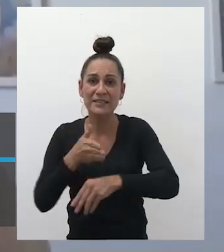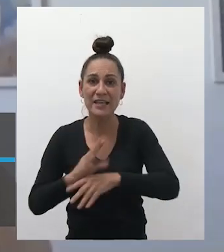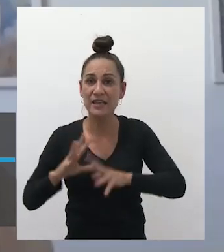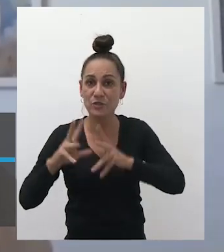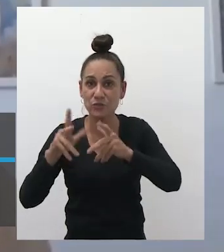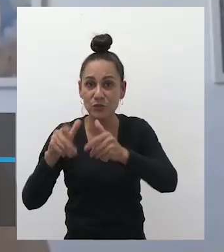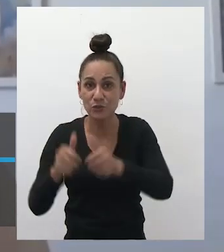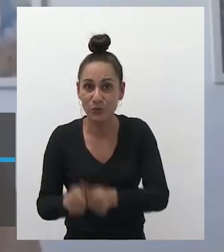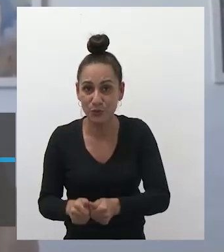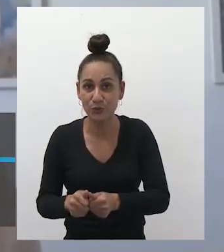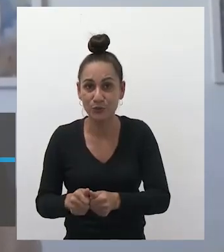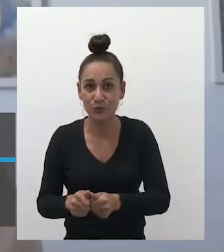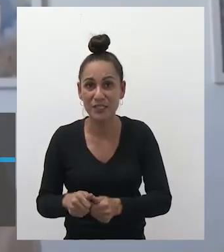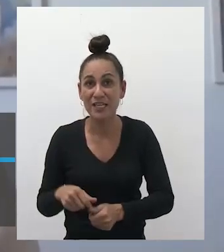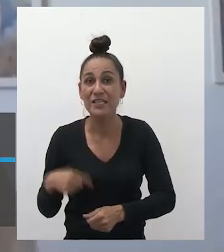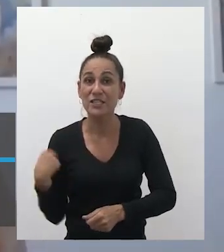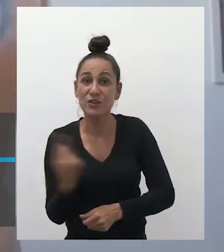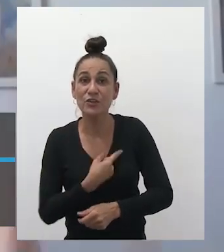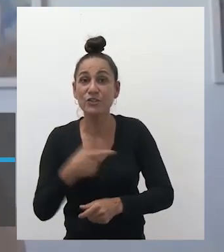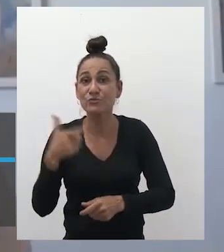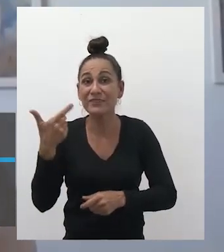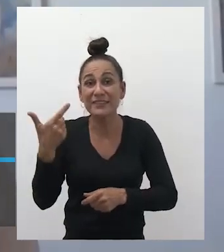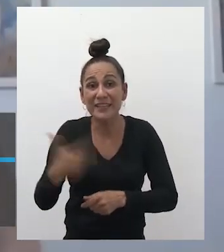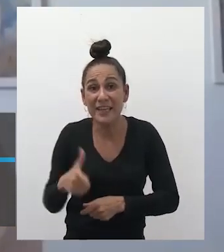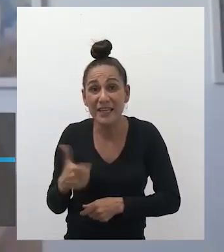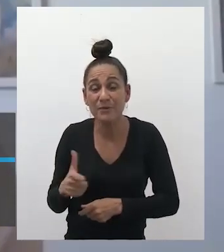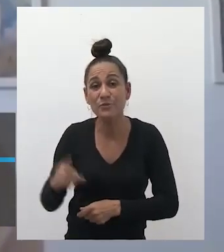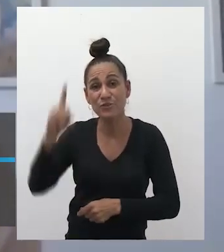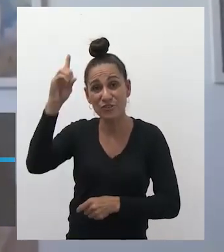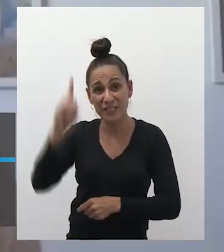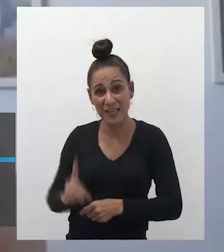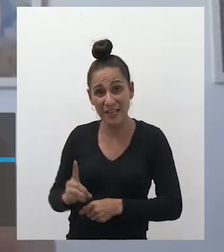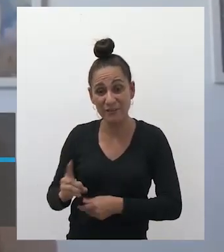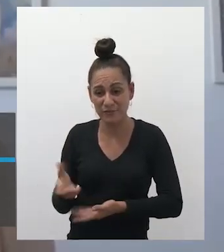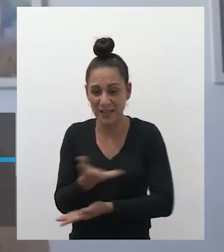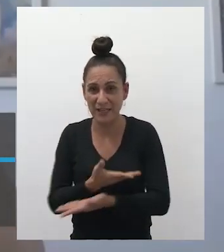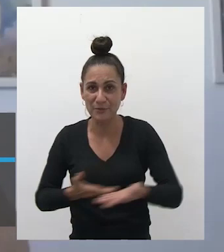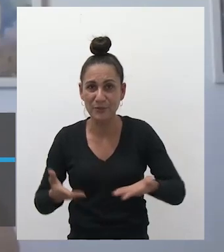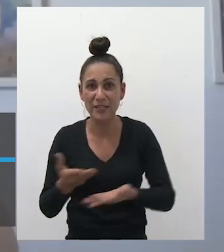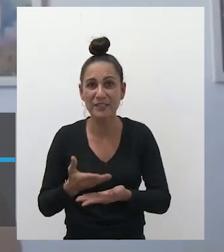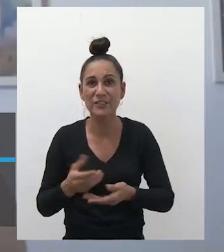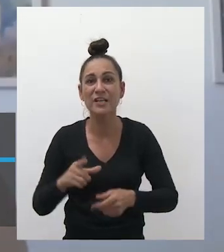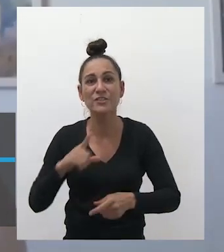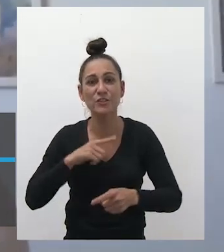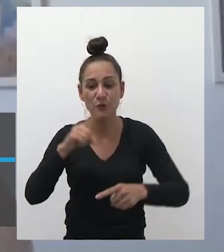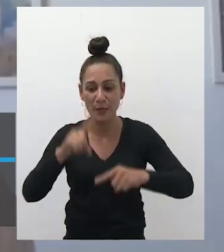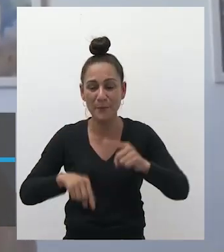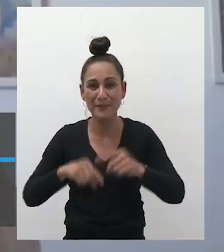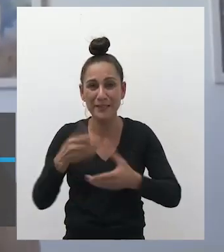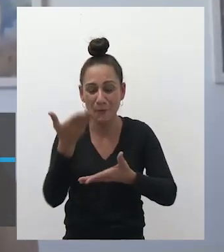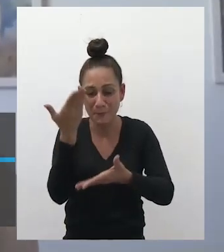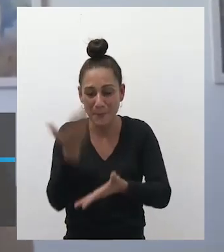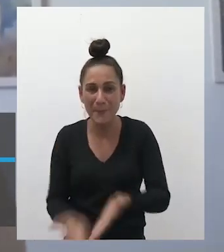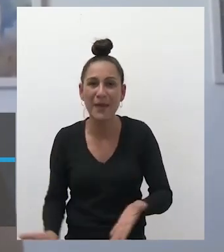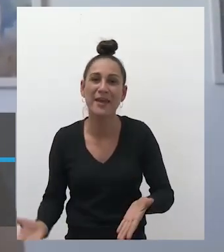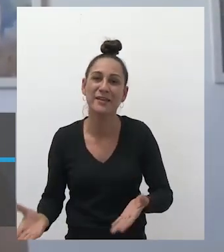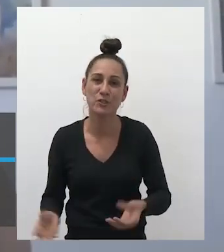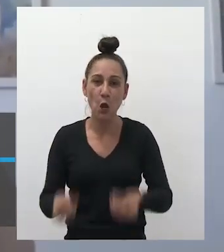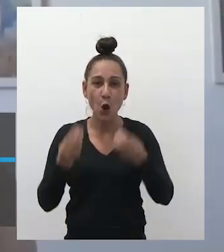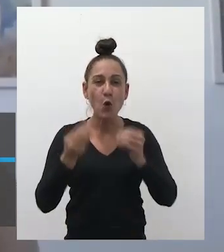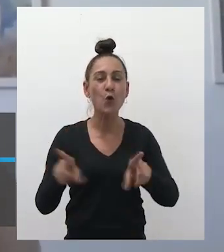e todas, se a gente não tem esses direitos relacionados ao aspecto material da dignidade humana.